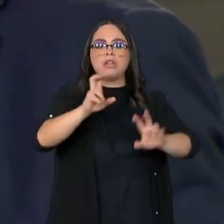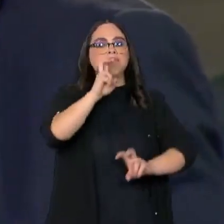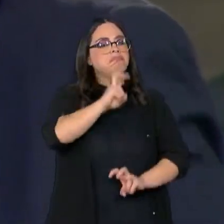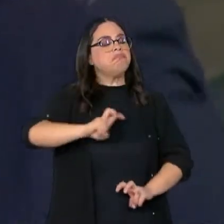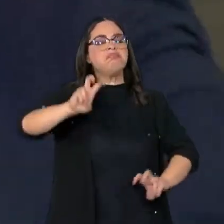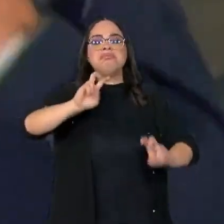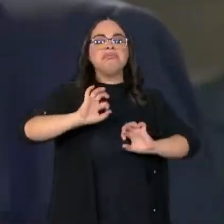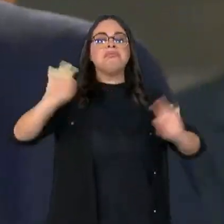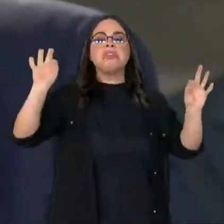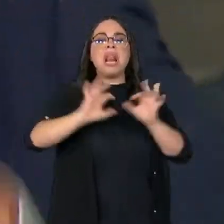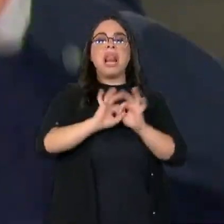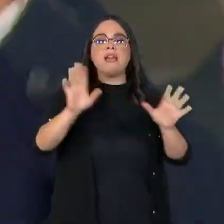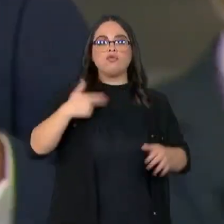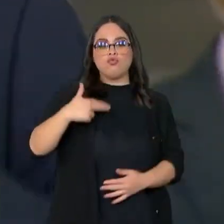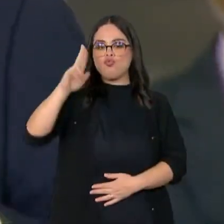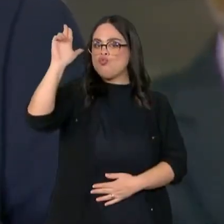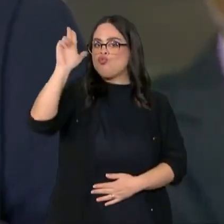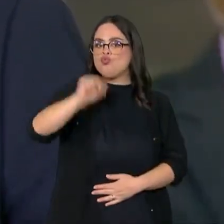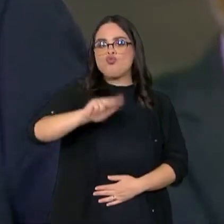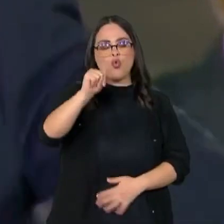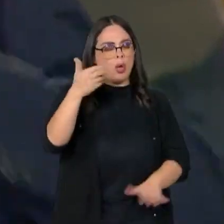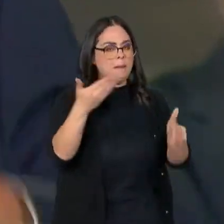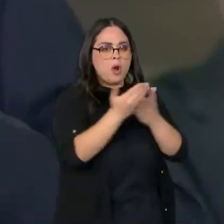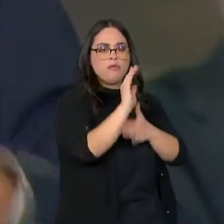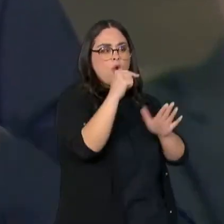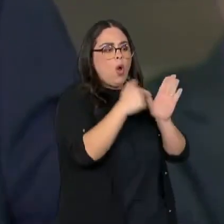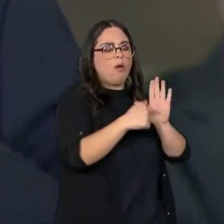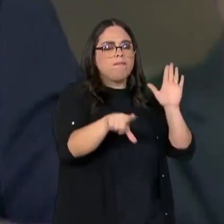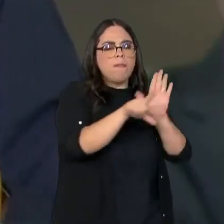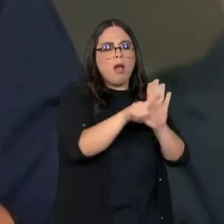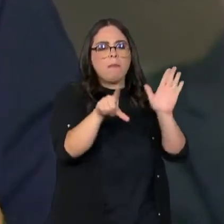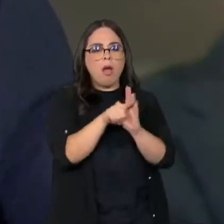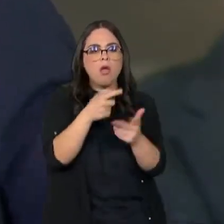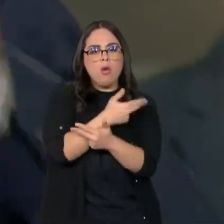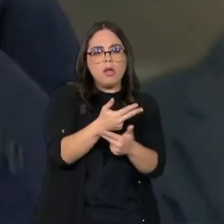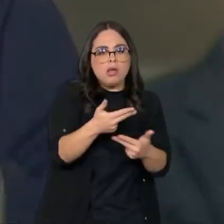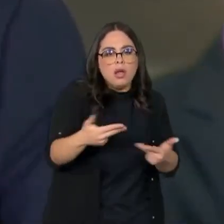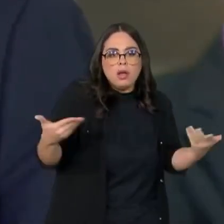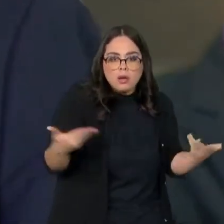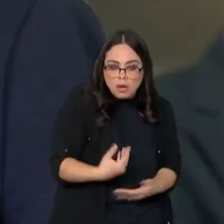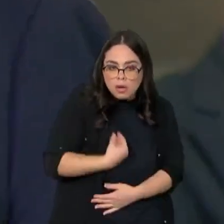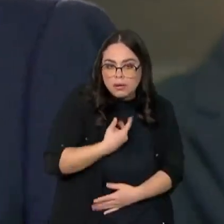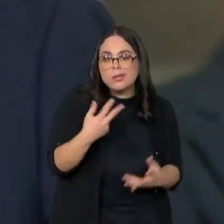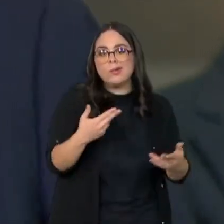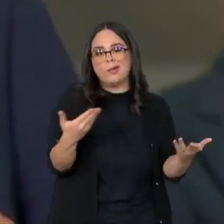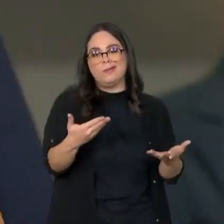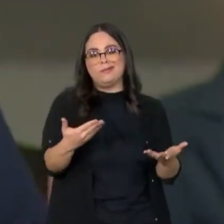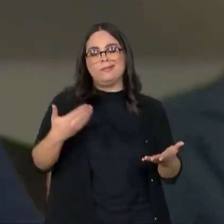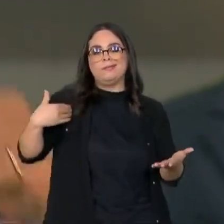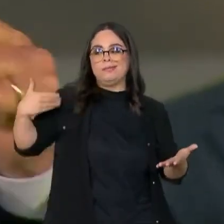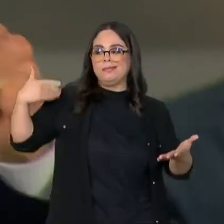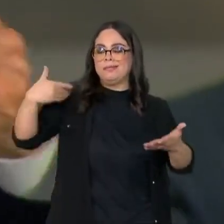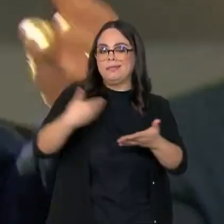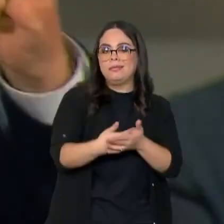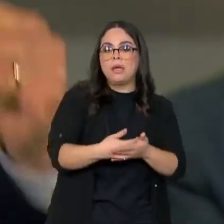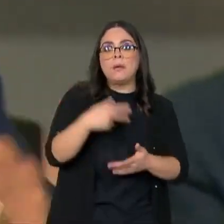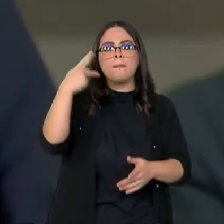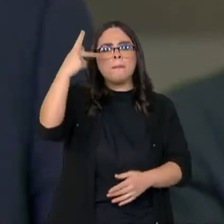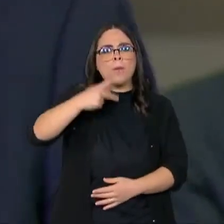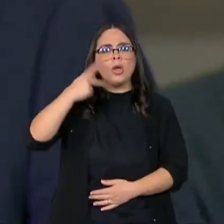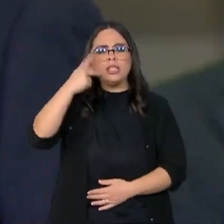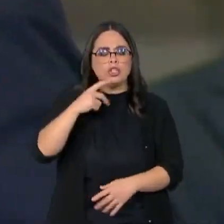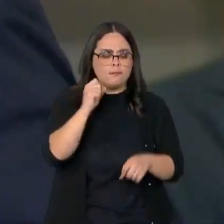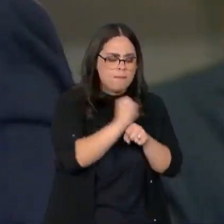e bom som, nunca se aprovou tantas coisas nesse país como nós aprovamos até uma política